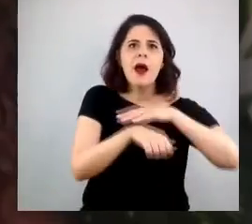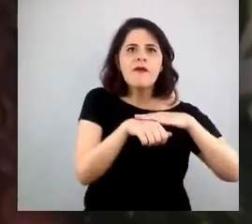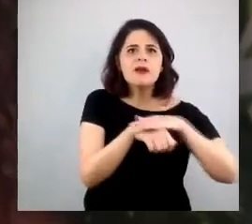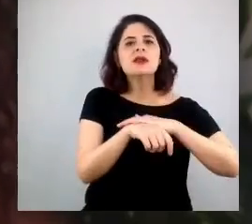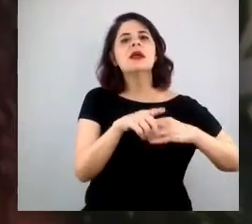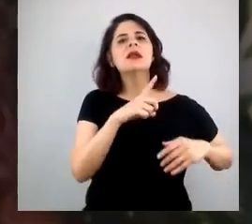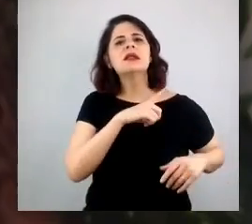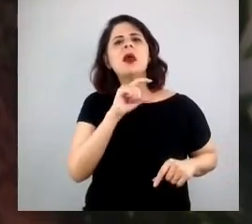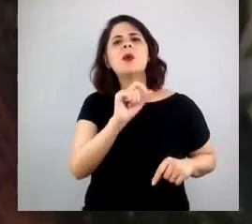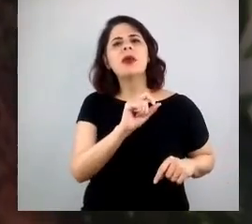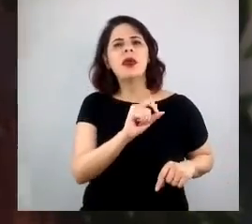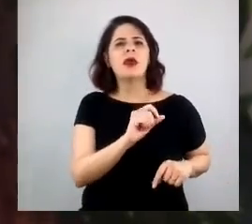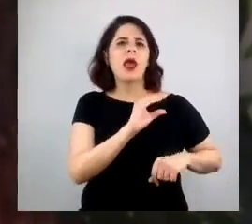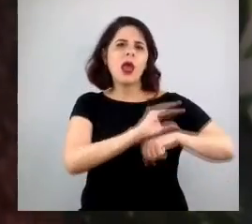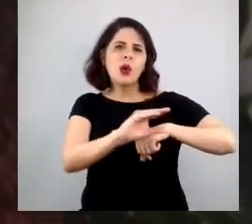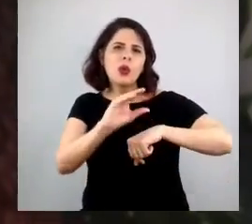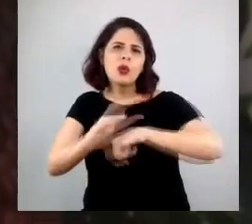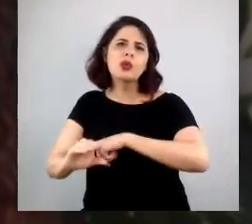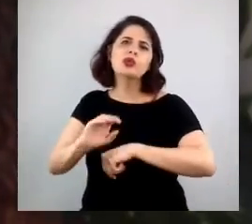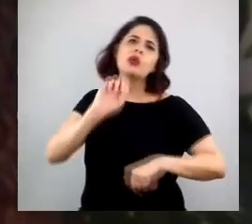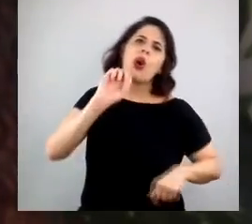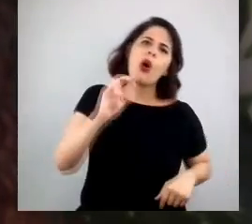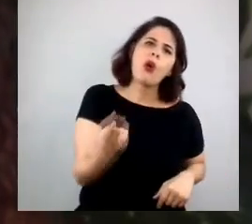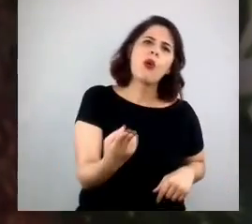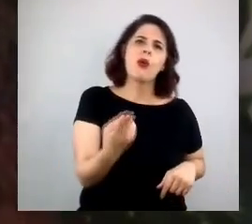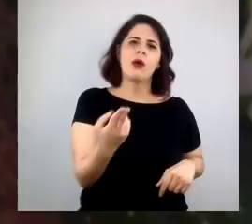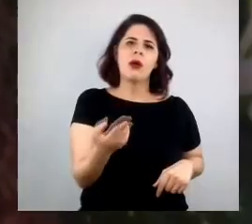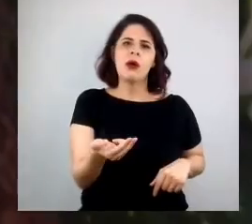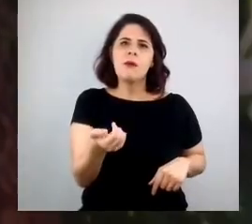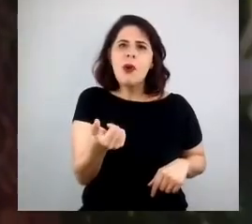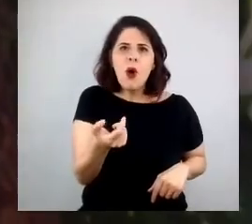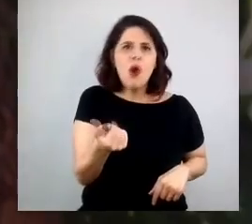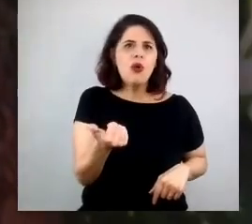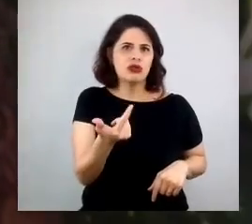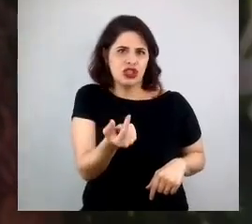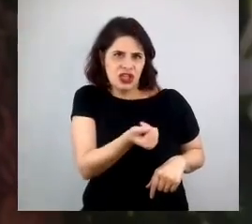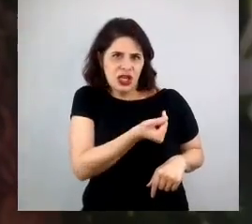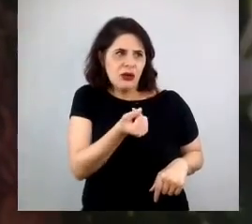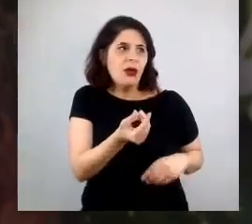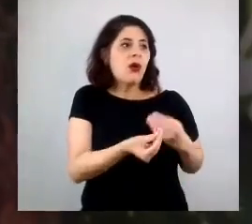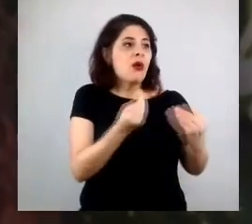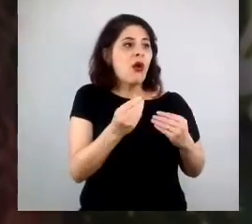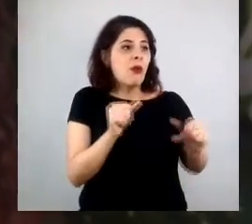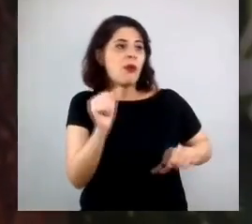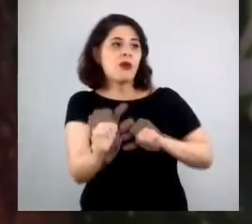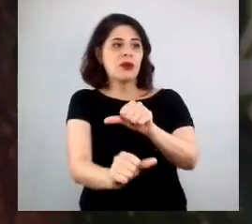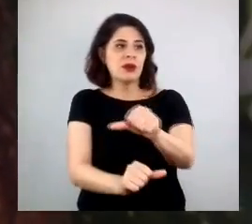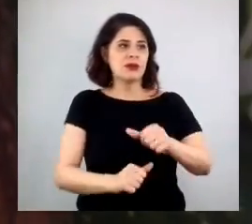recursos. Né? Como é que pode gerar mudança? Fica mais difícil.